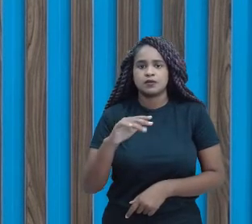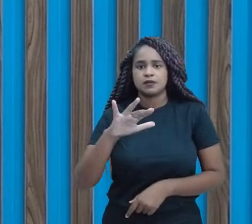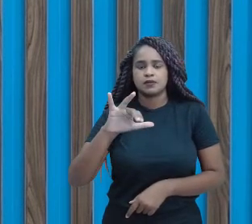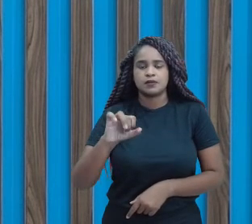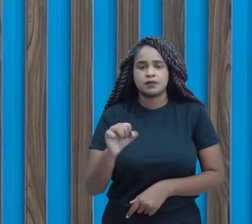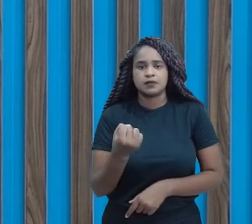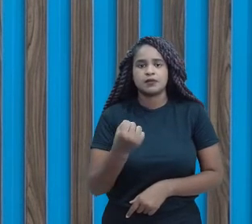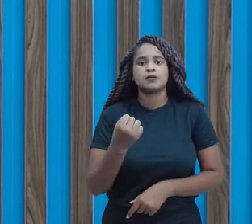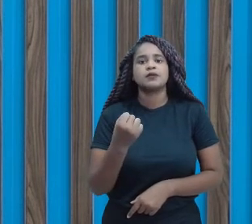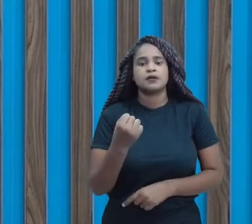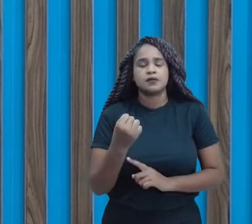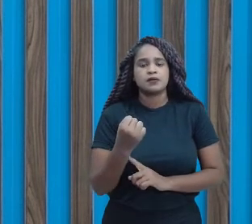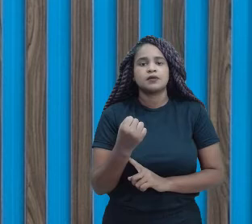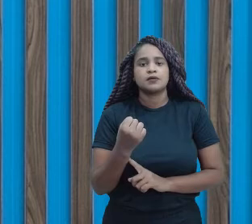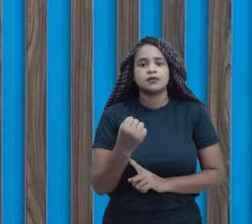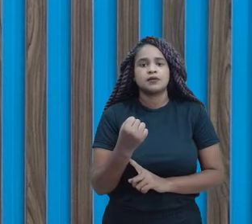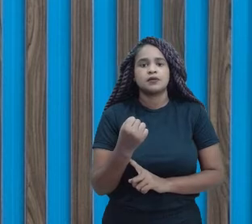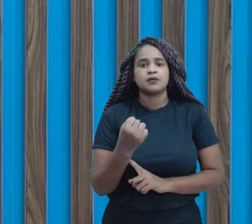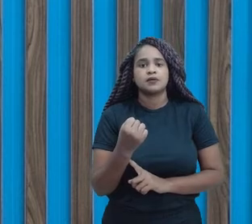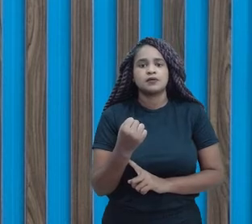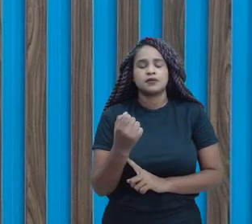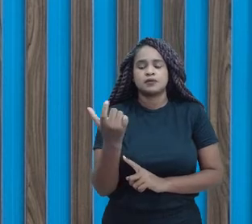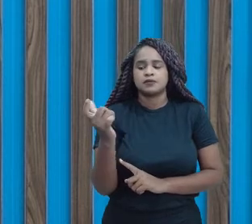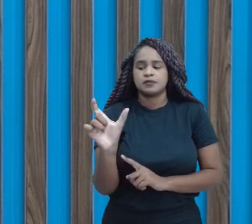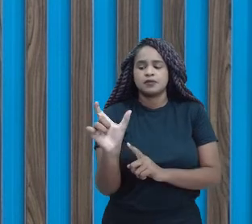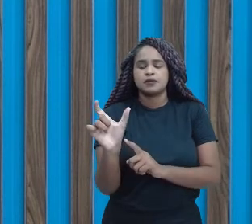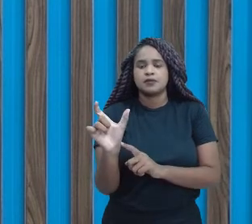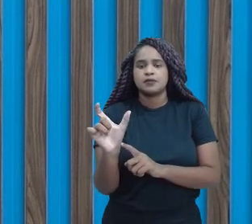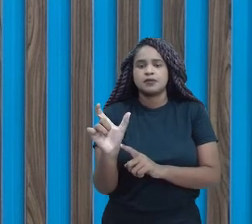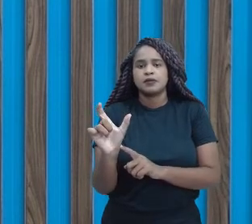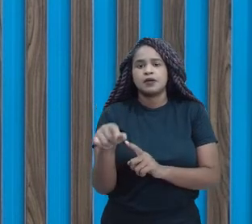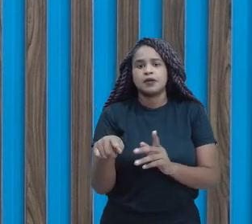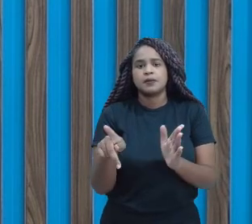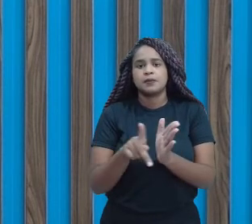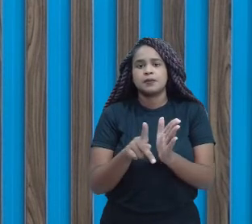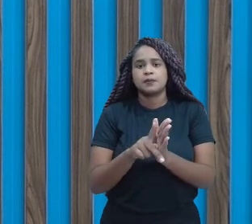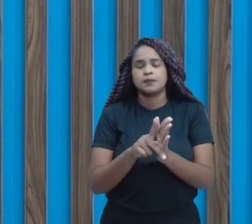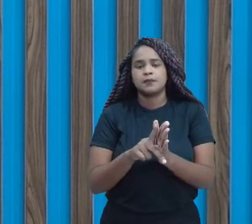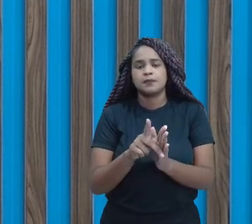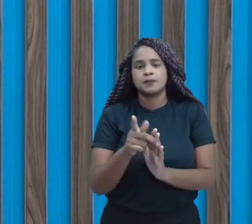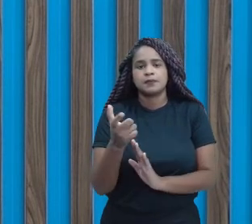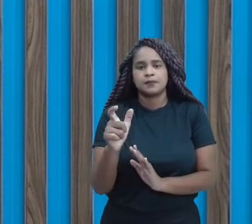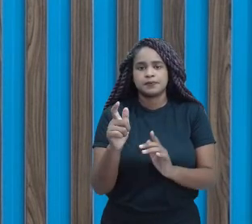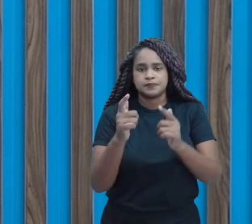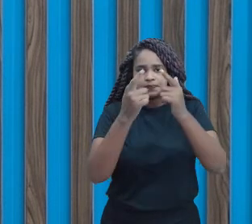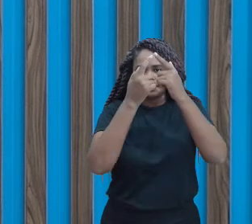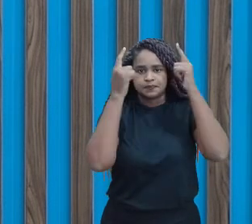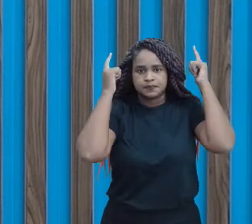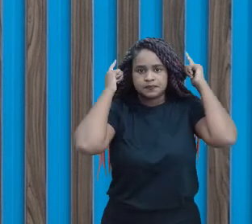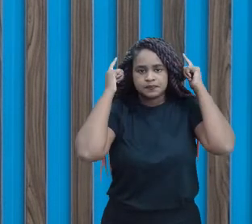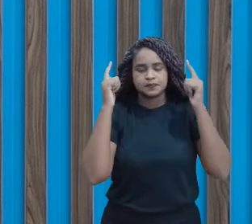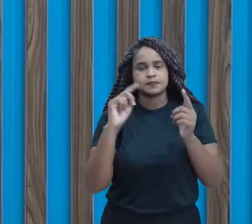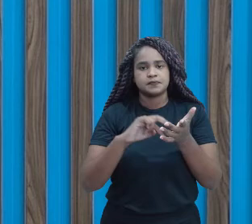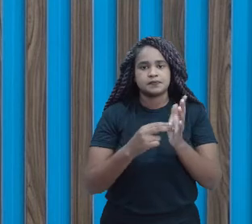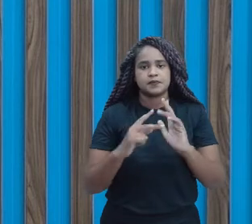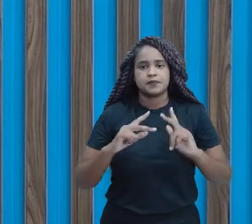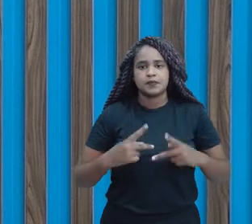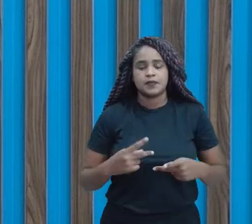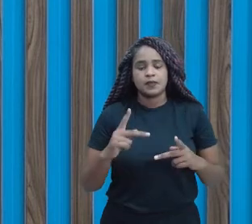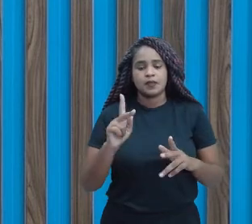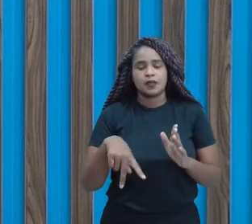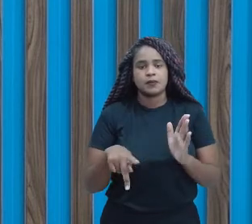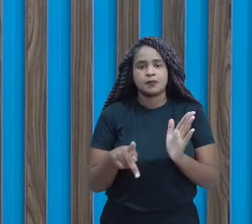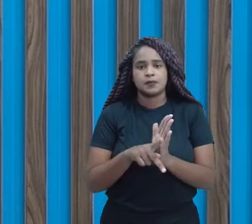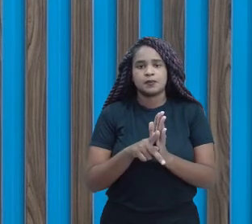Antrópicas, pois é. Antrópicas vem de antropós, do grego homens. Então, são ações realizadas pelo ser humano, não é